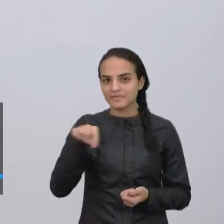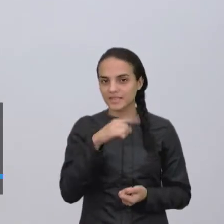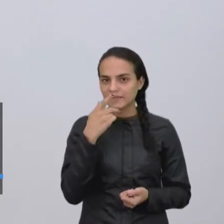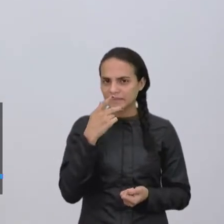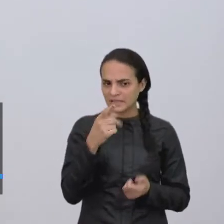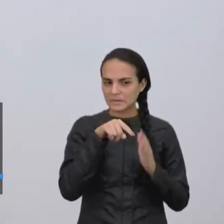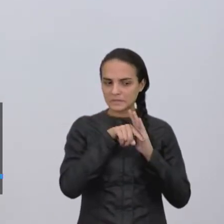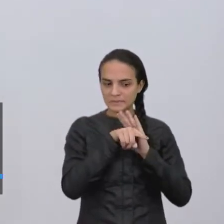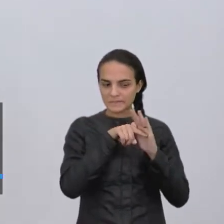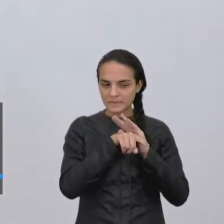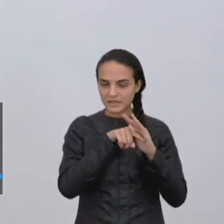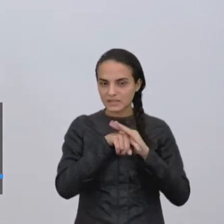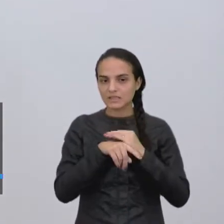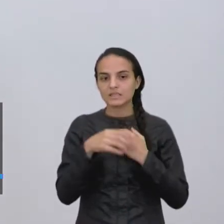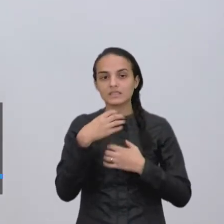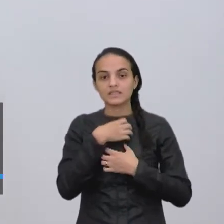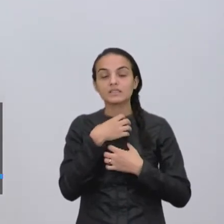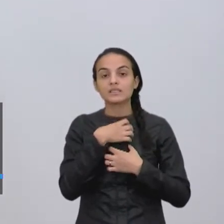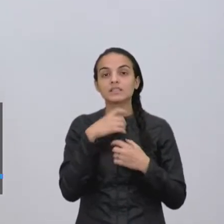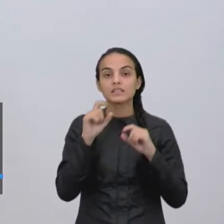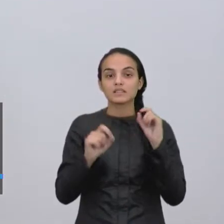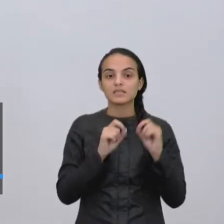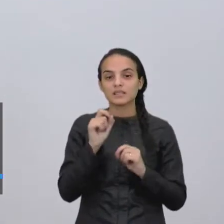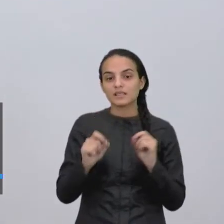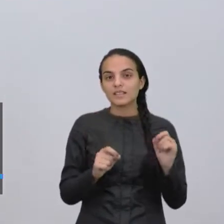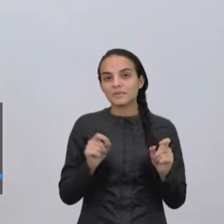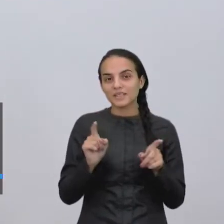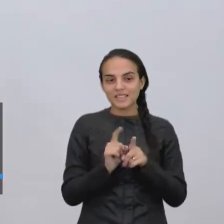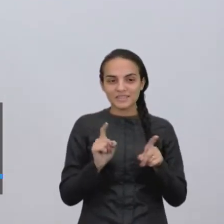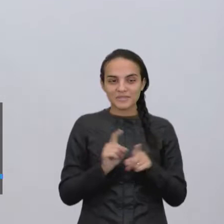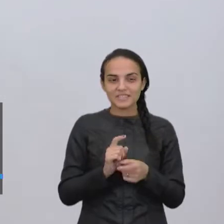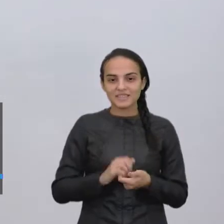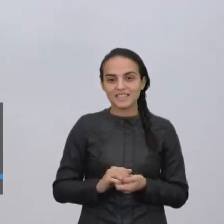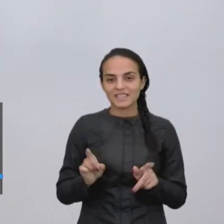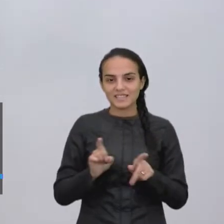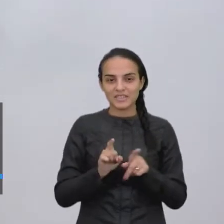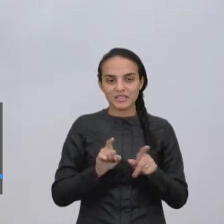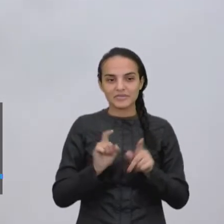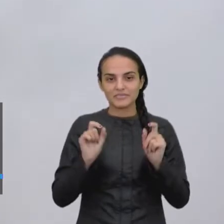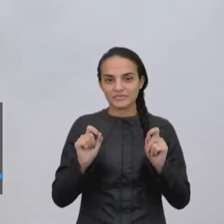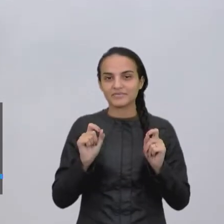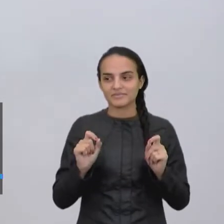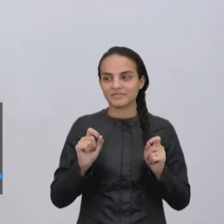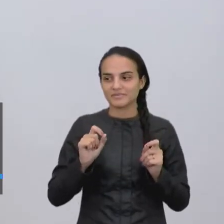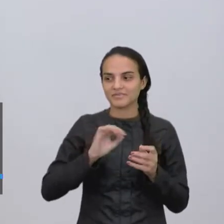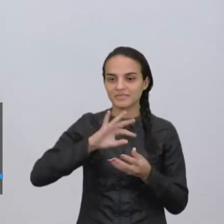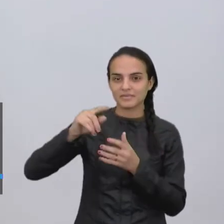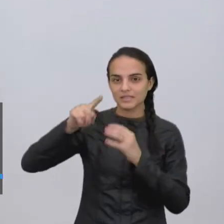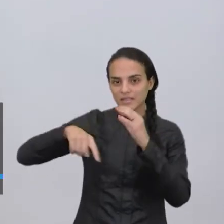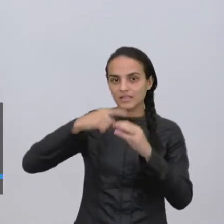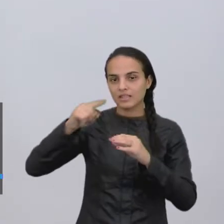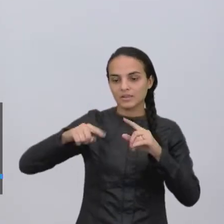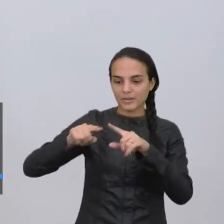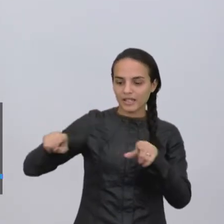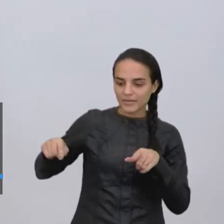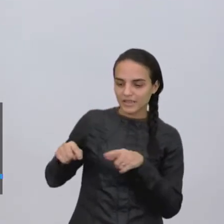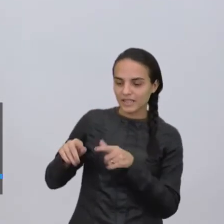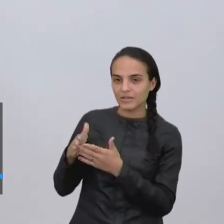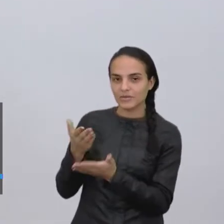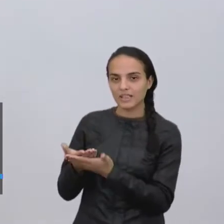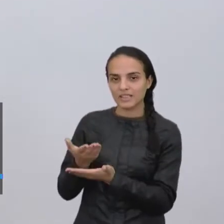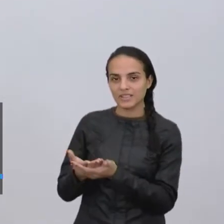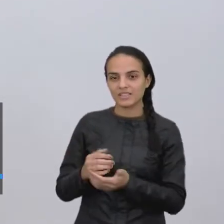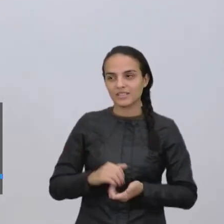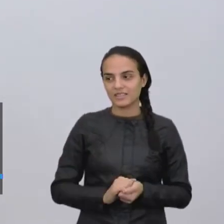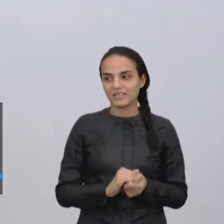pesquisa censitária, o que é censitária? Censo. A gente tá falando da população inteira. É viável muitas vezes? Não, mas dá